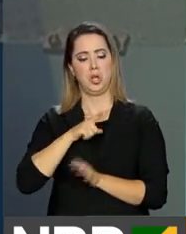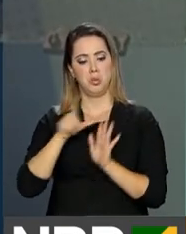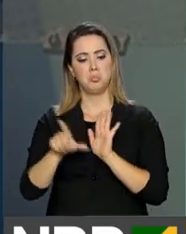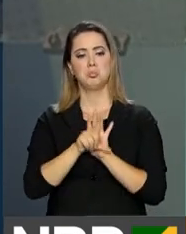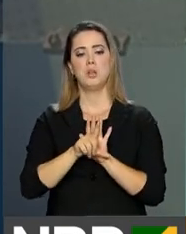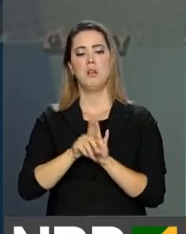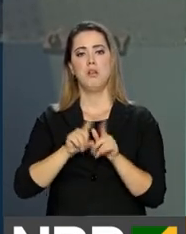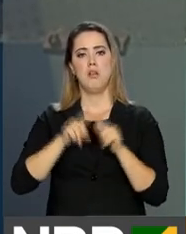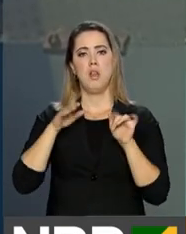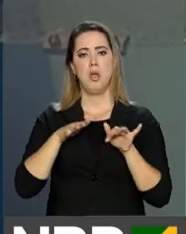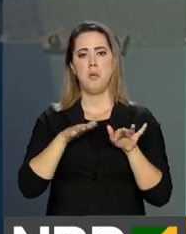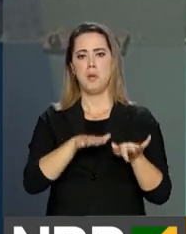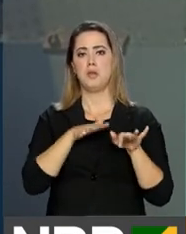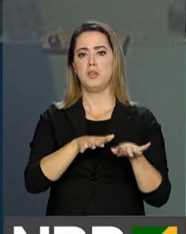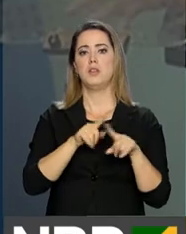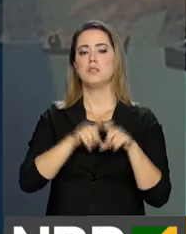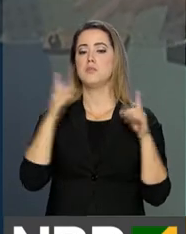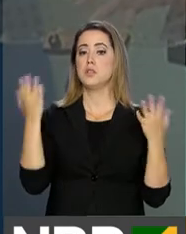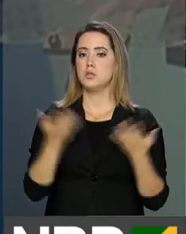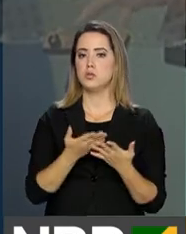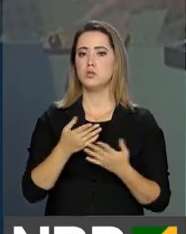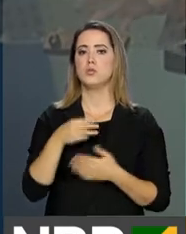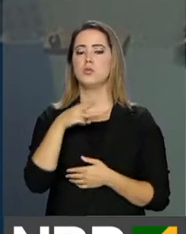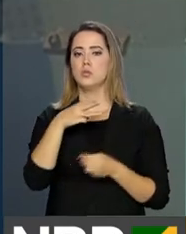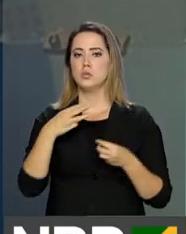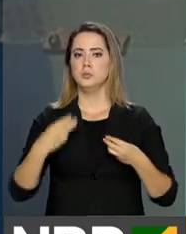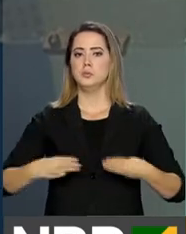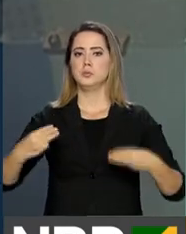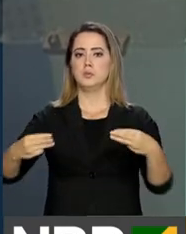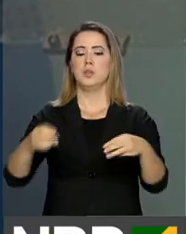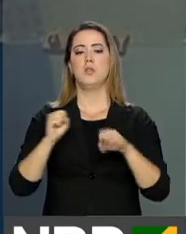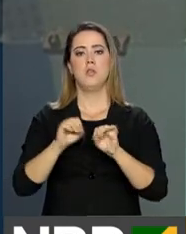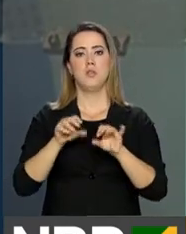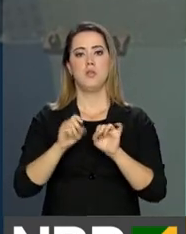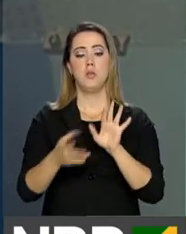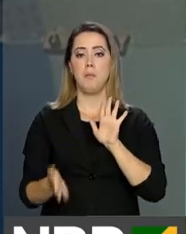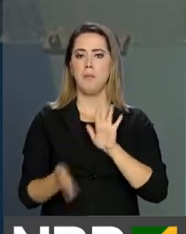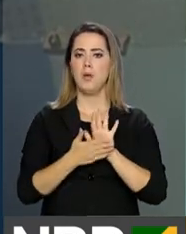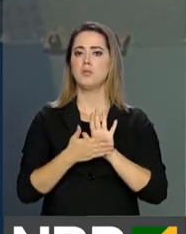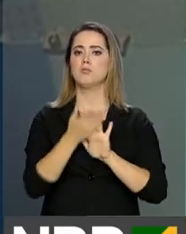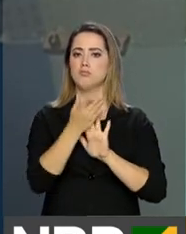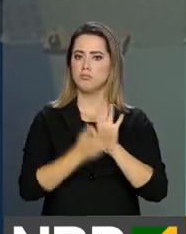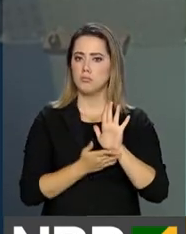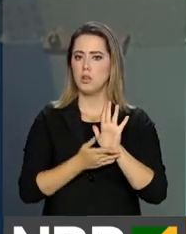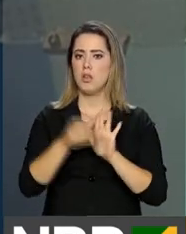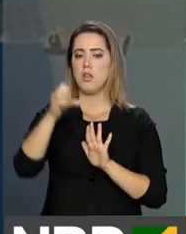etc., mas hoje o Mendonça Filho me leva dados estatísticos revelando que